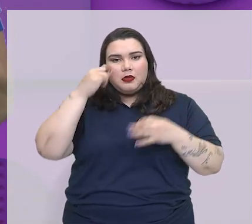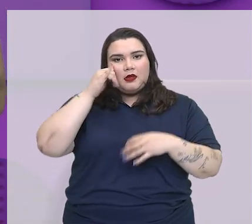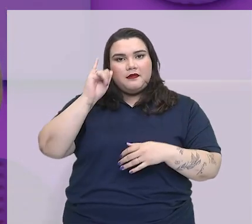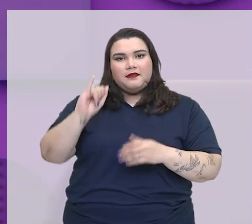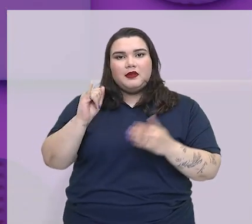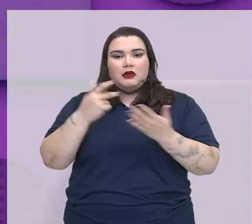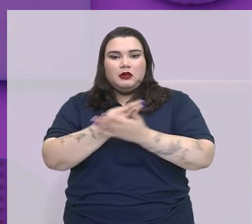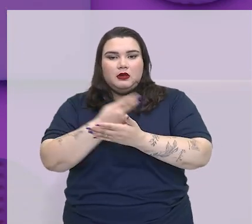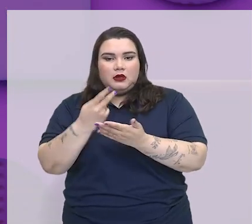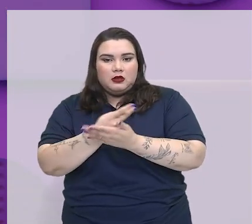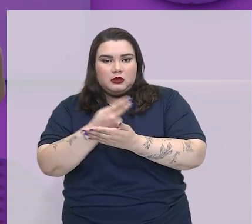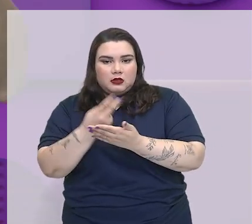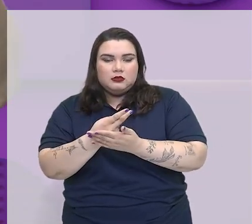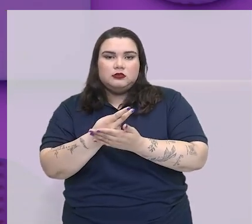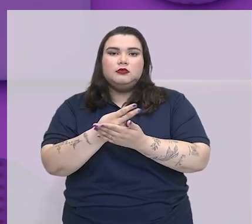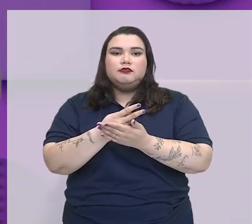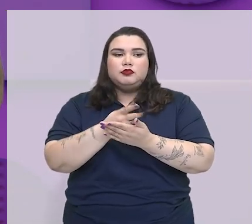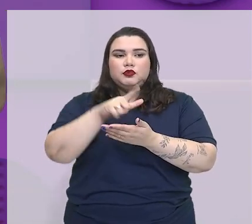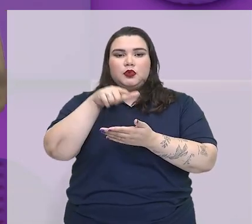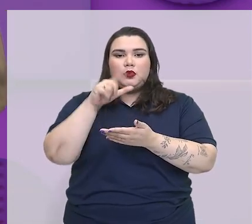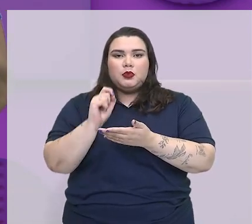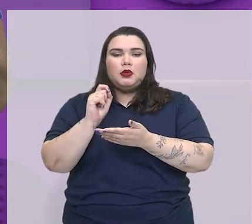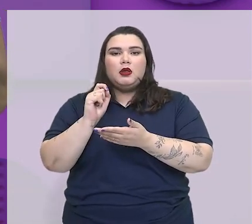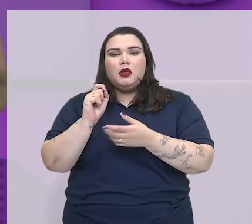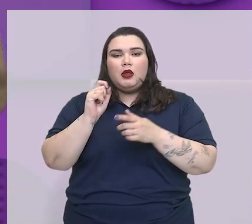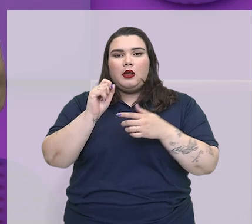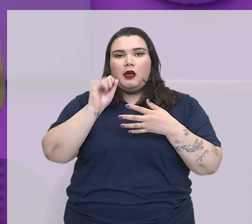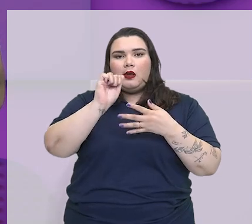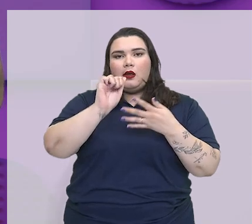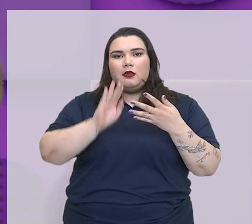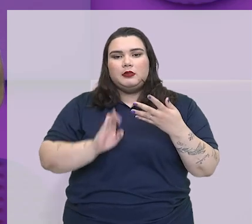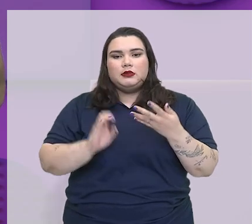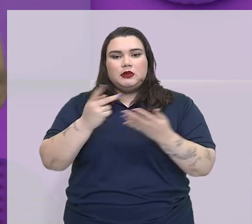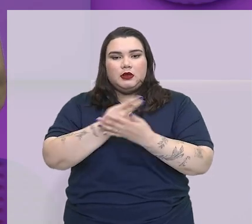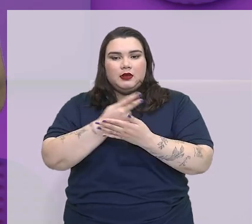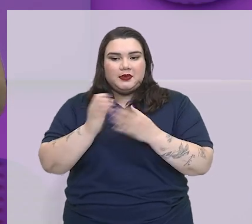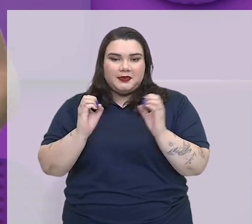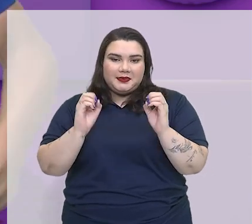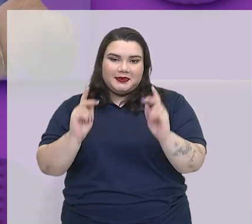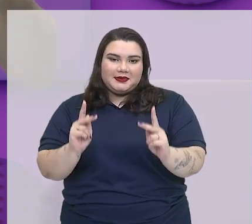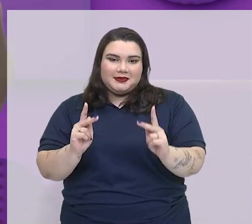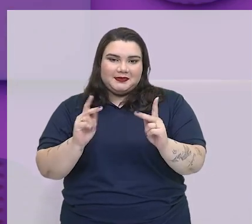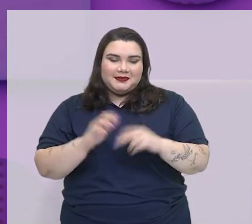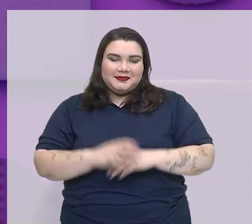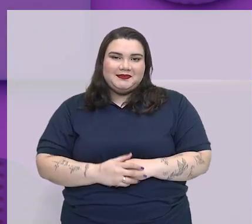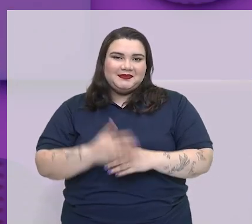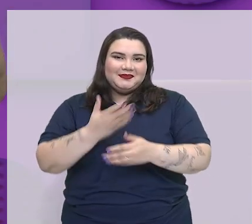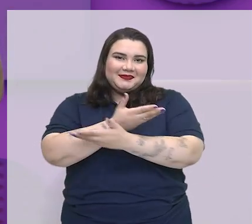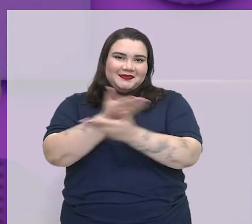caia no erro, no equívoco de marcar um distrator e marcar a questão errada. Beleza?